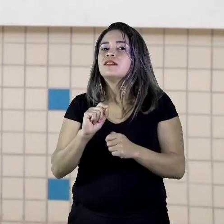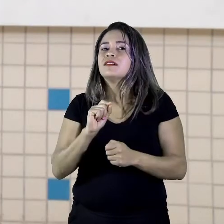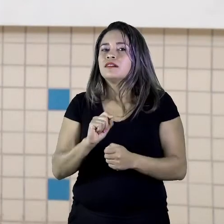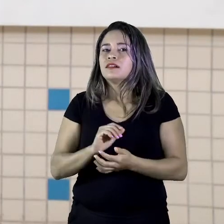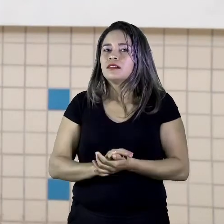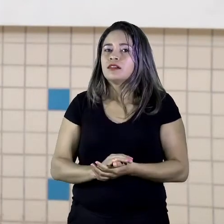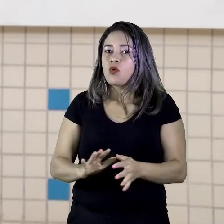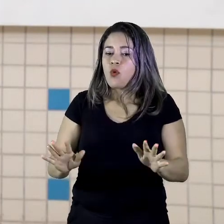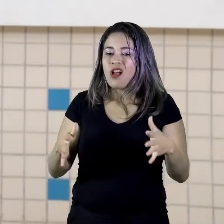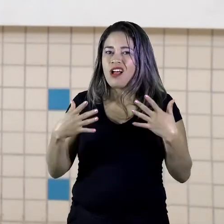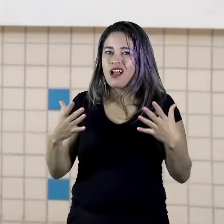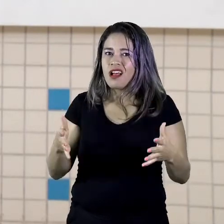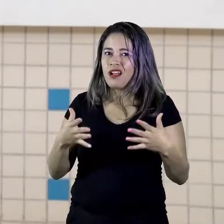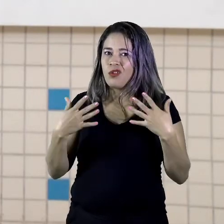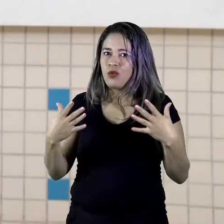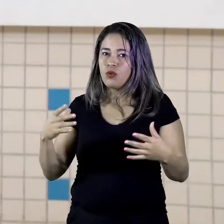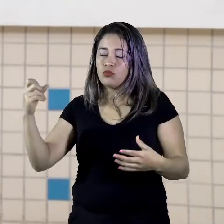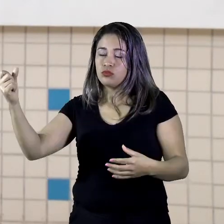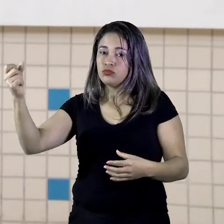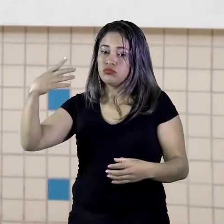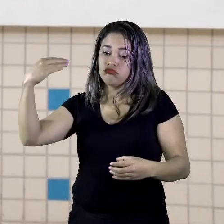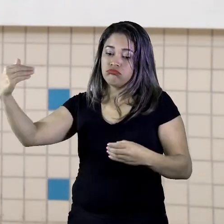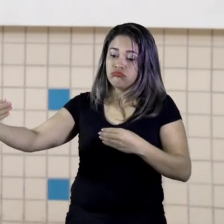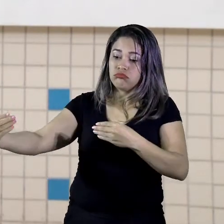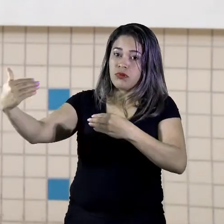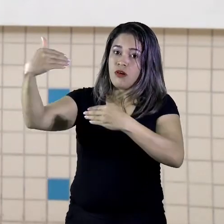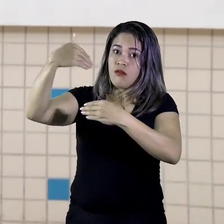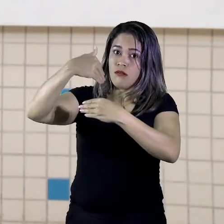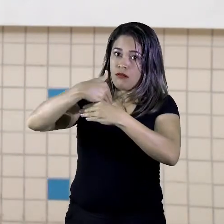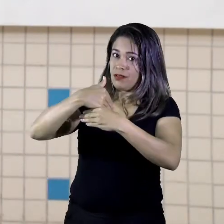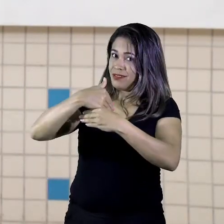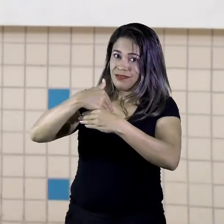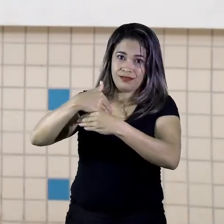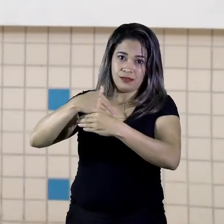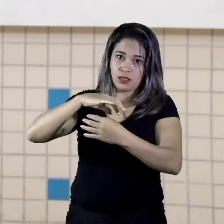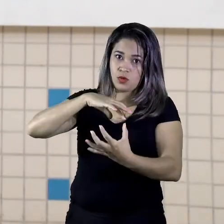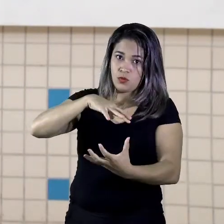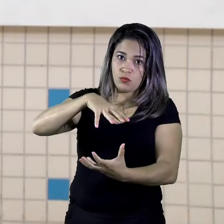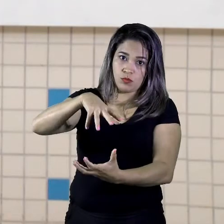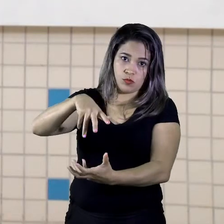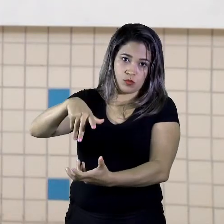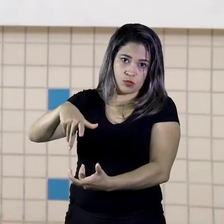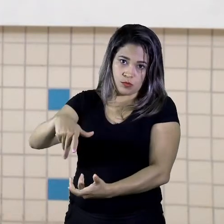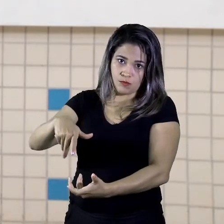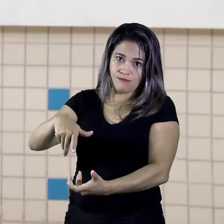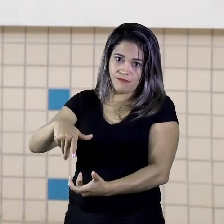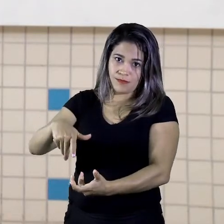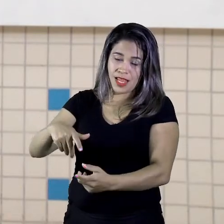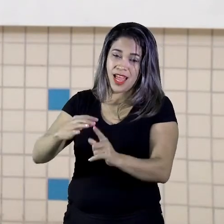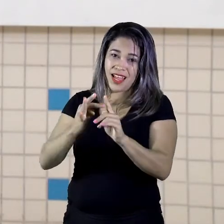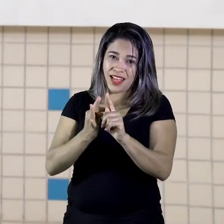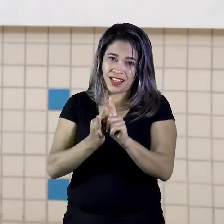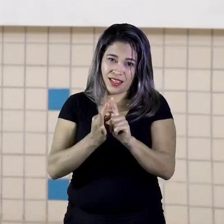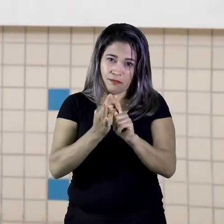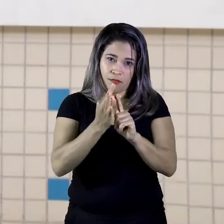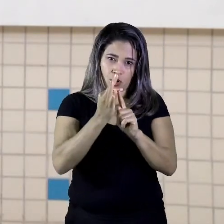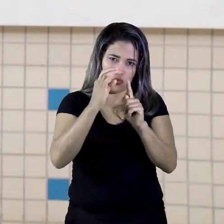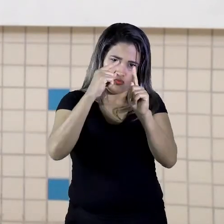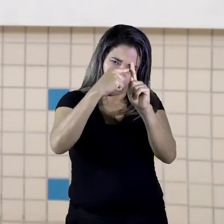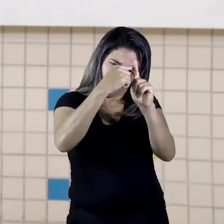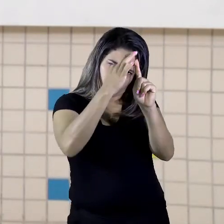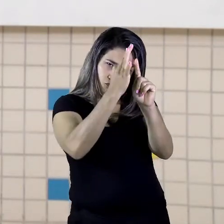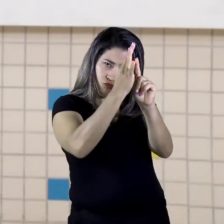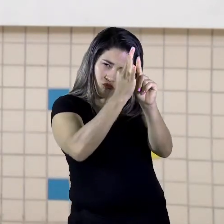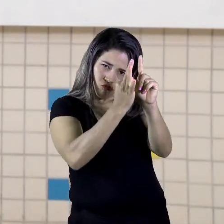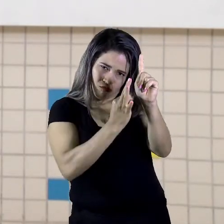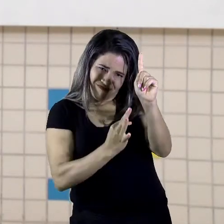não entre no nosso planeta, e aí nós tenhamos uma temperatura mais baixa, né?